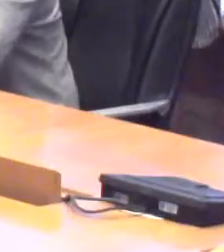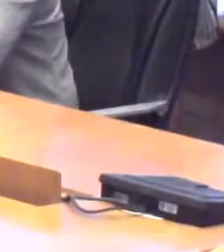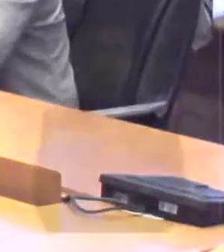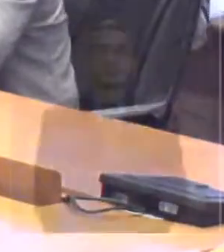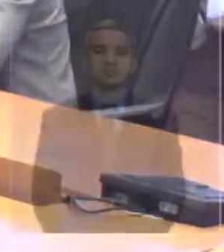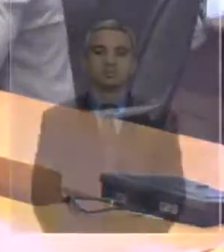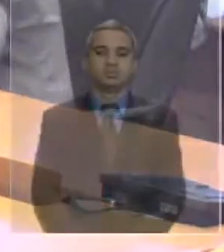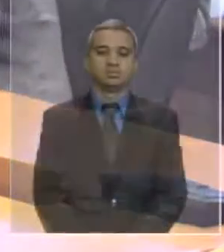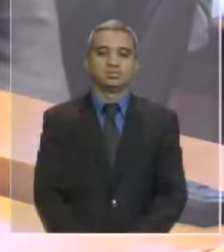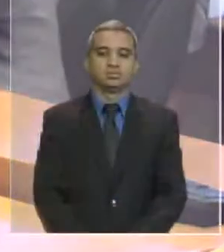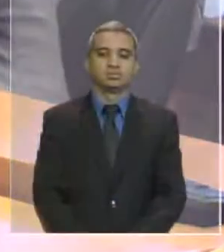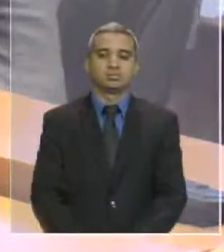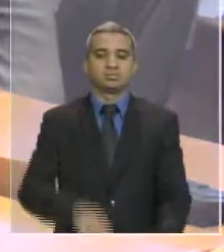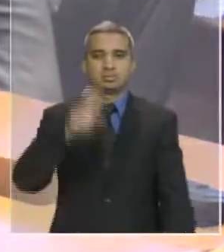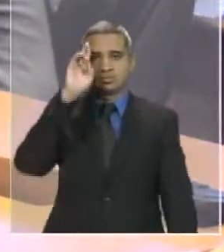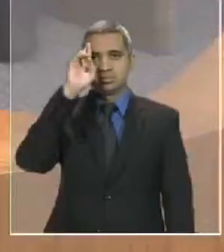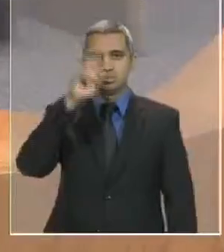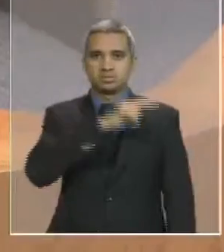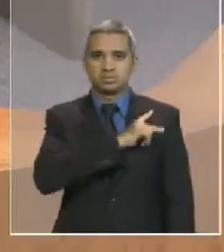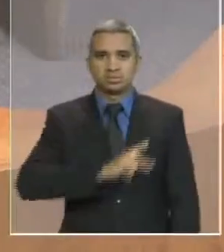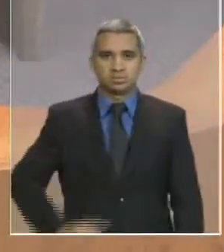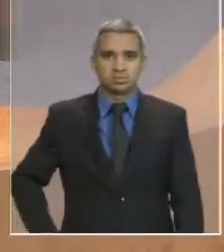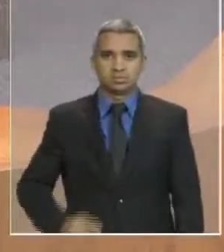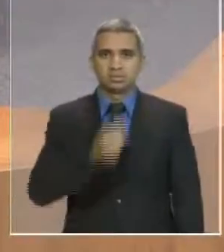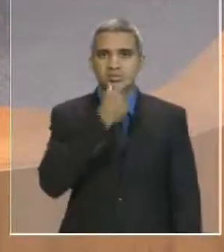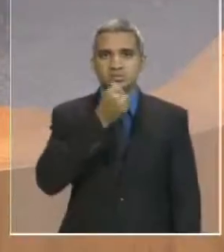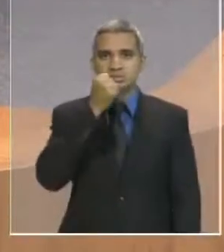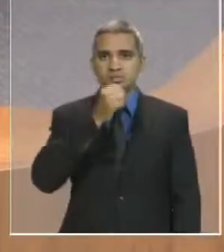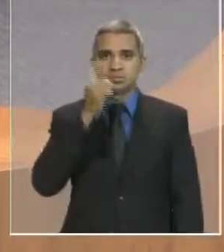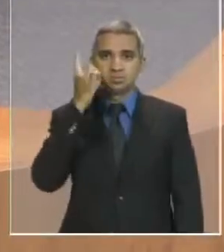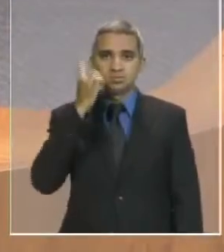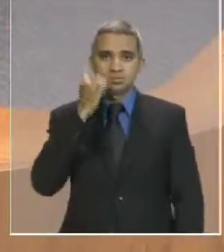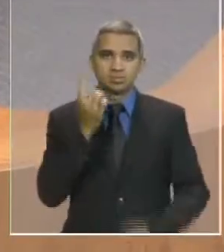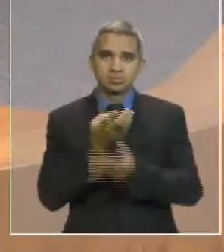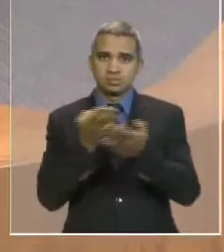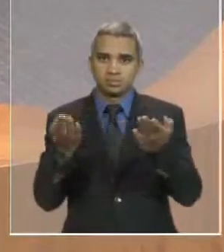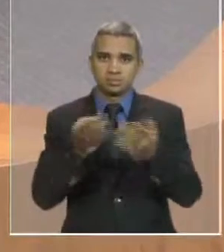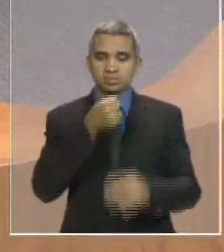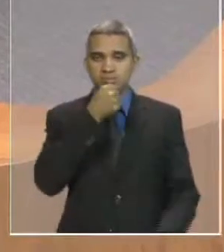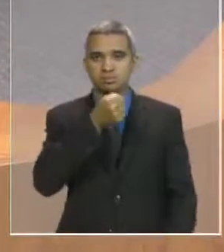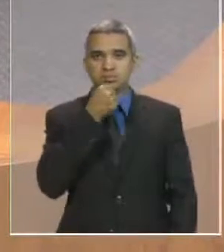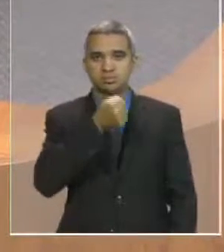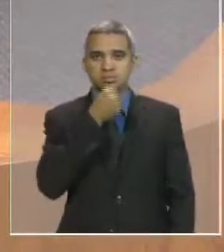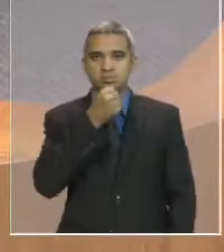Senhor presidente, senhores deputados, imprensa, internautas.